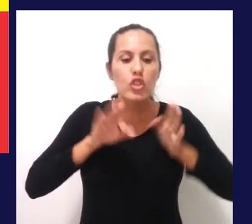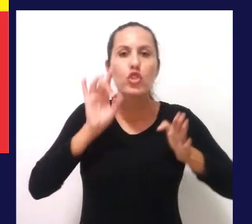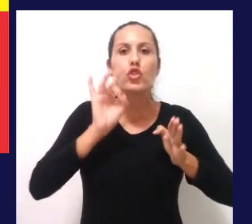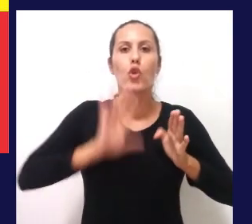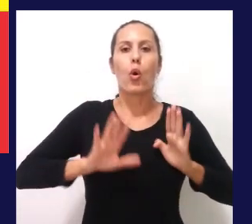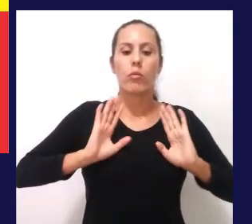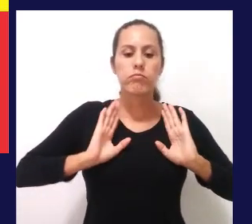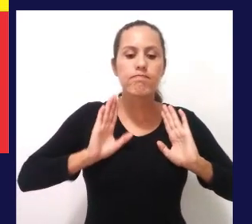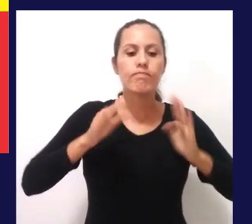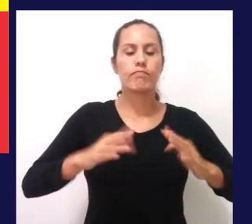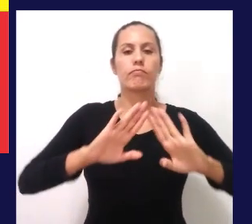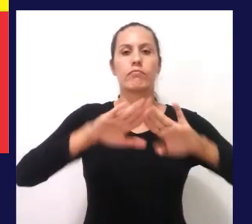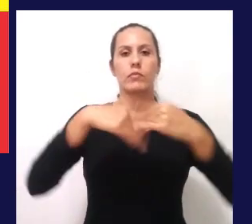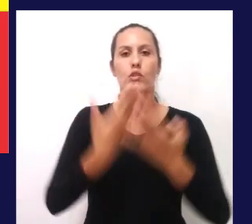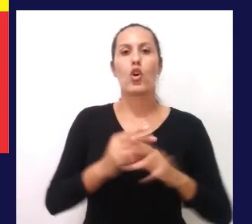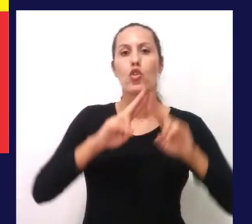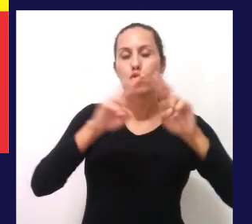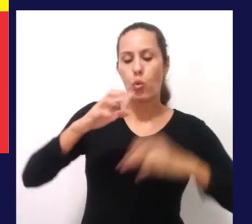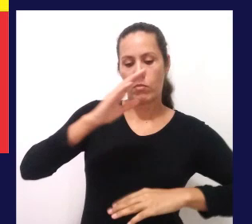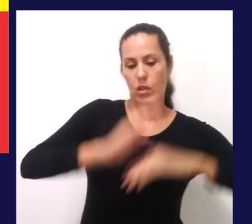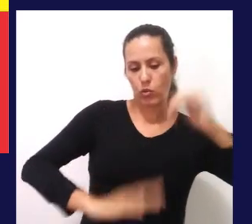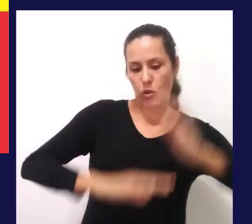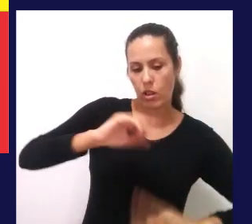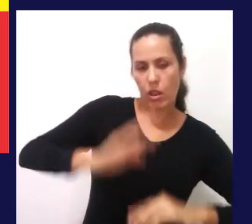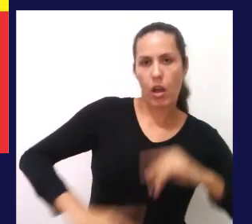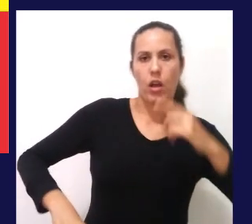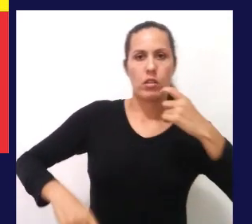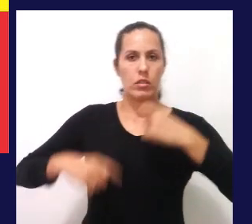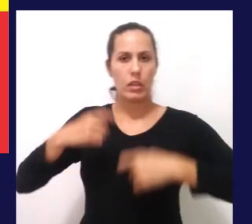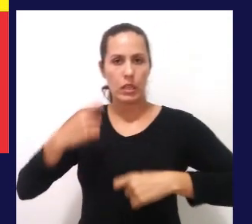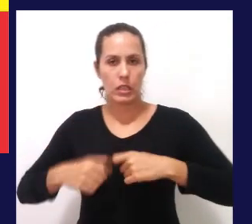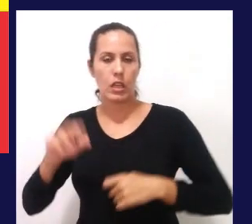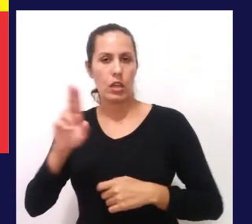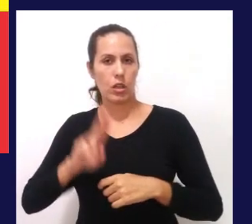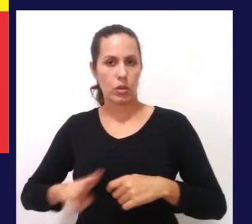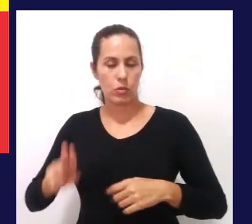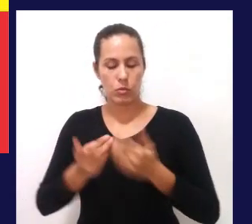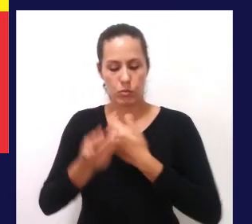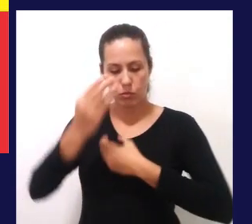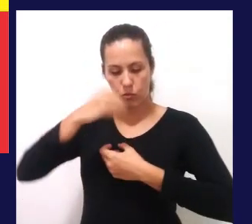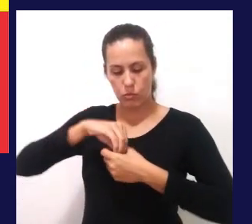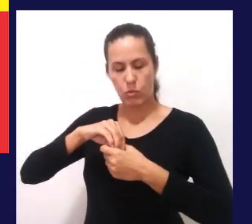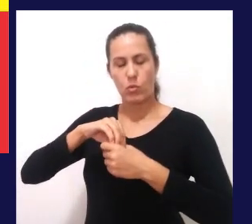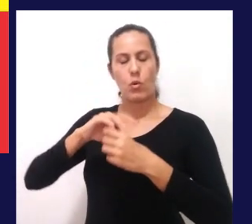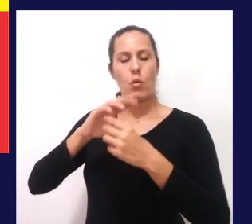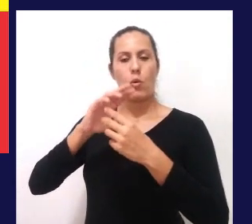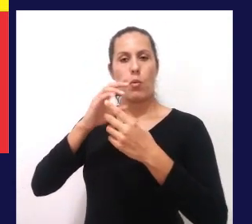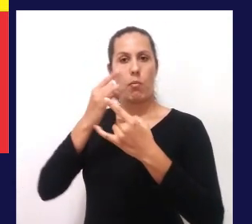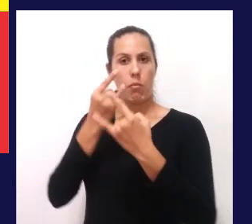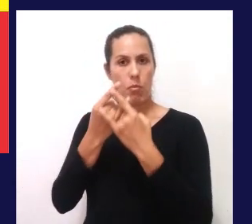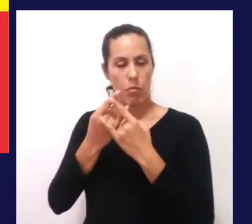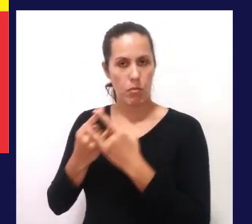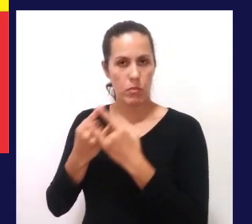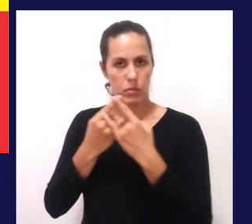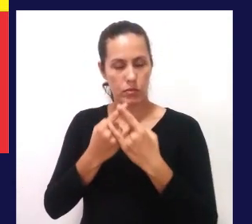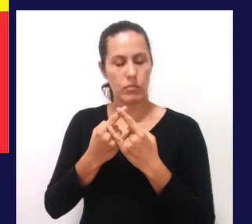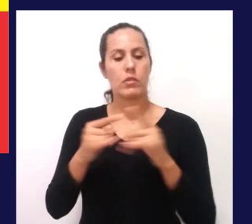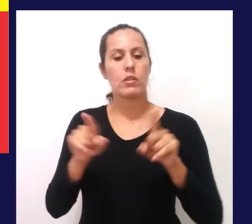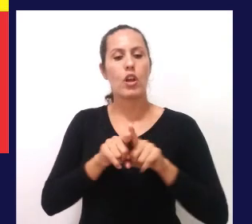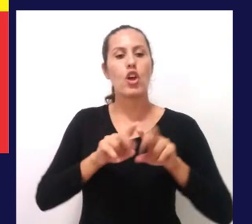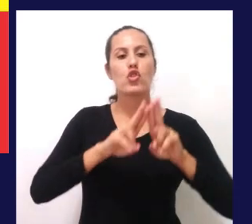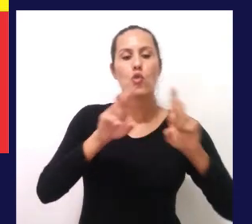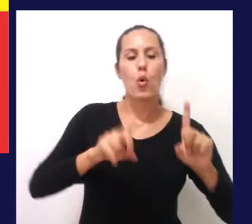ou adolescente tem que saber em relação à sexualidade, ao uso de preservativo,